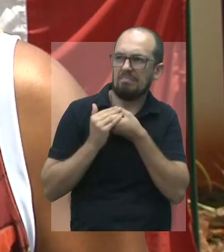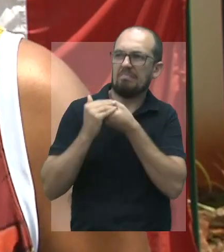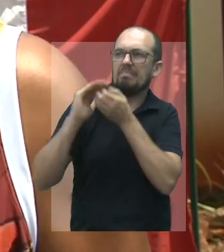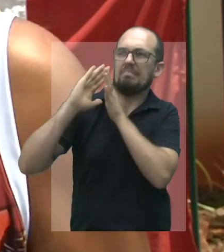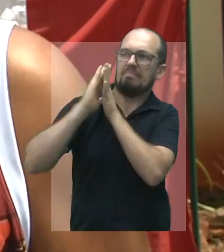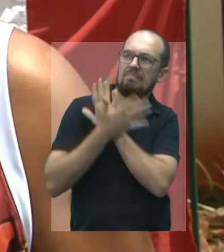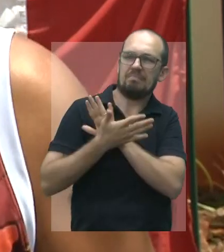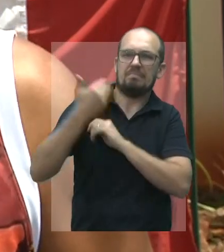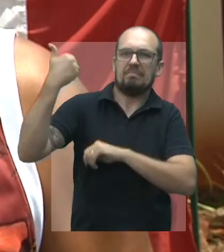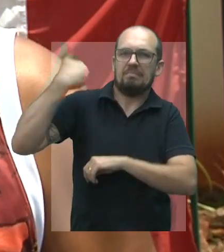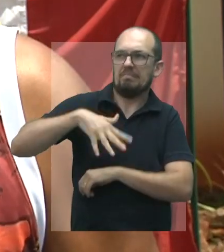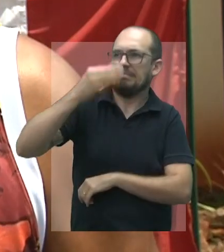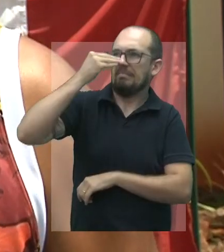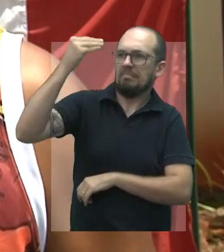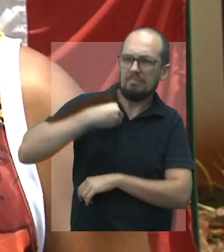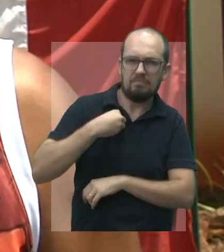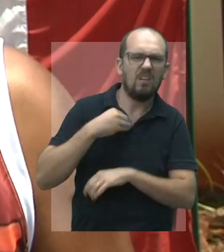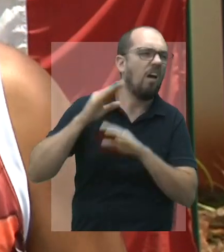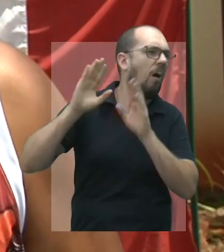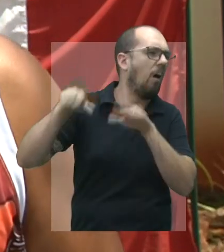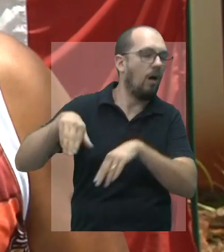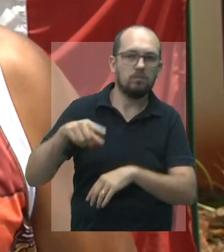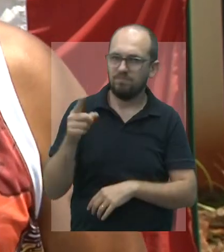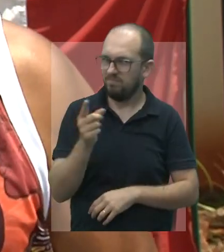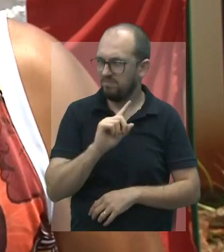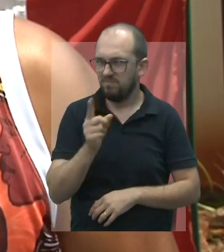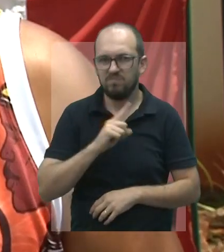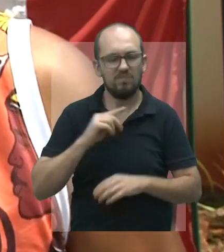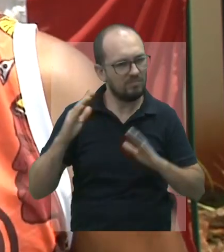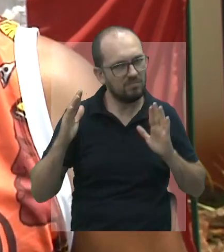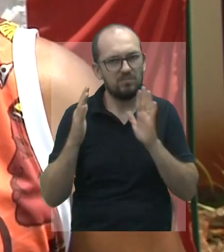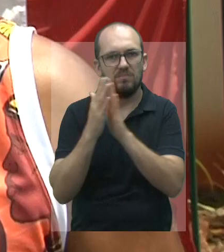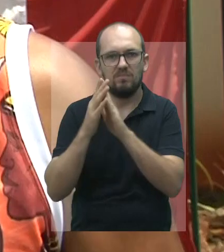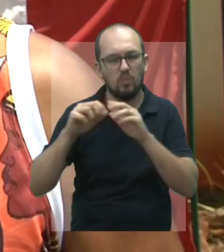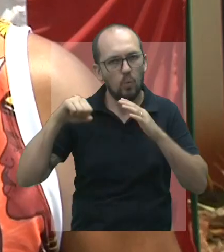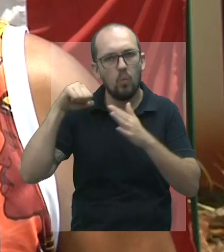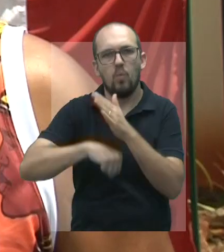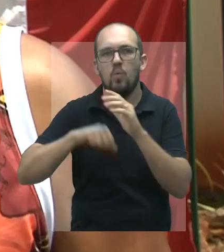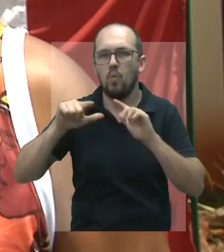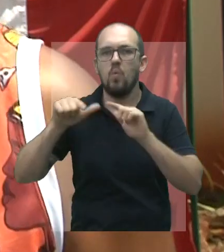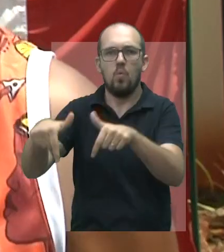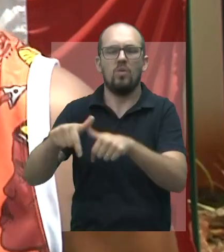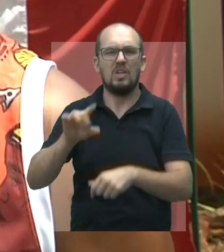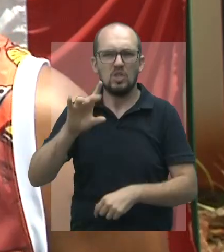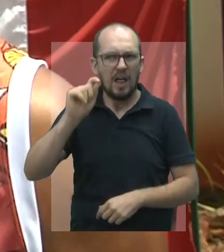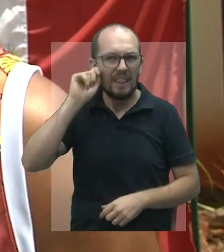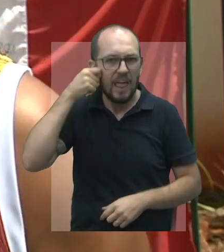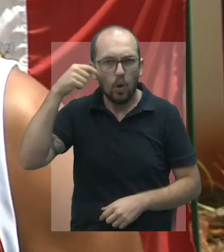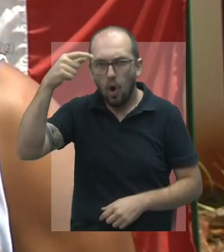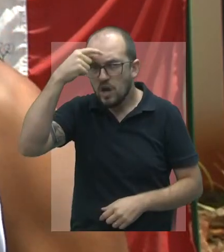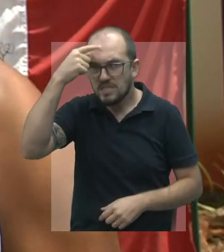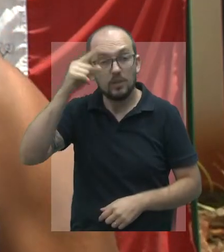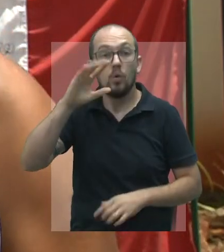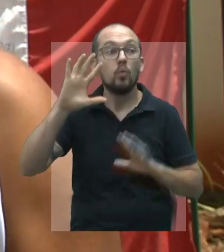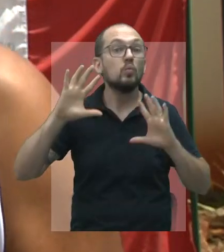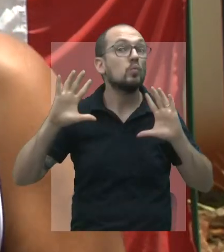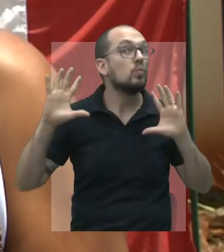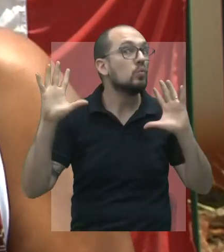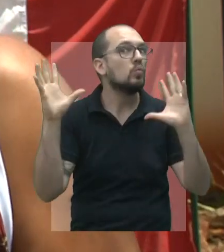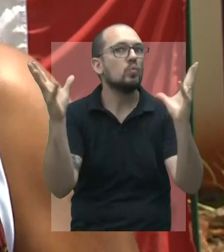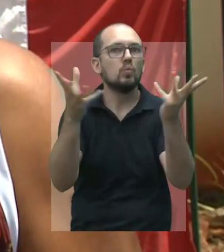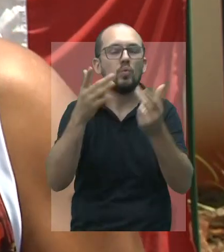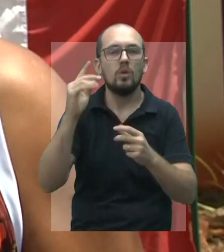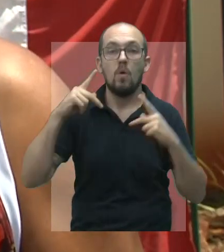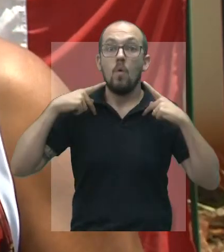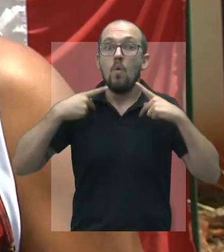de preconceito. E esse dia de reflexão não é para negros, é negros e brancos, é para o ser humano. Consciência